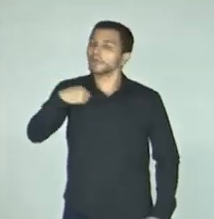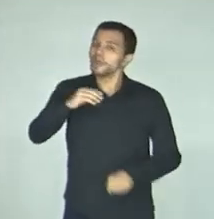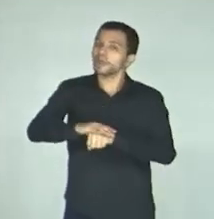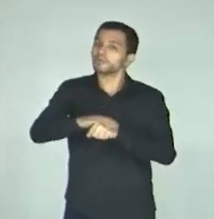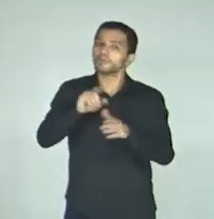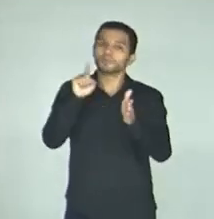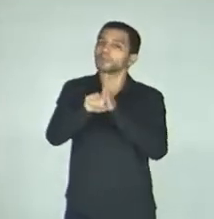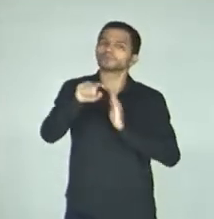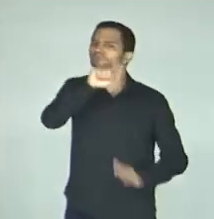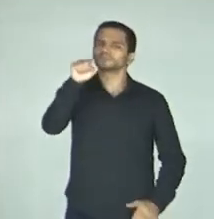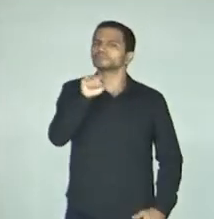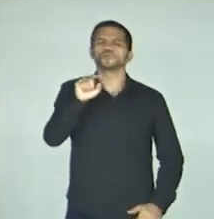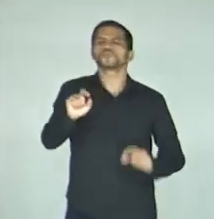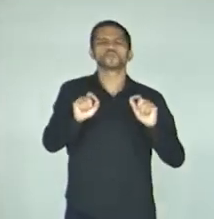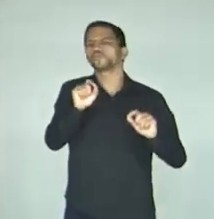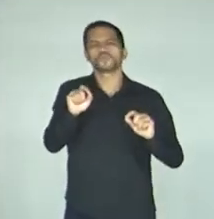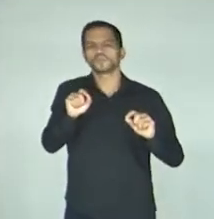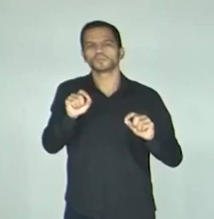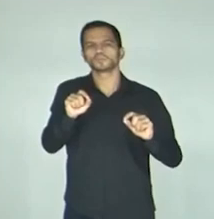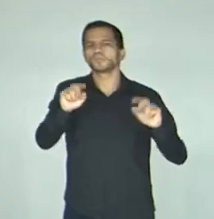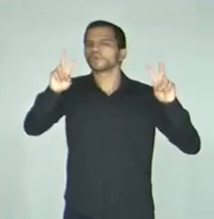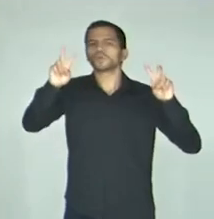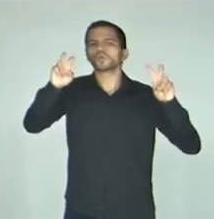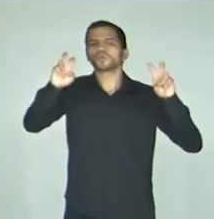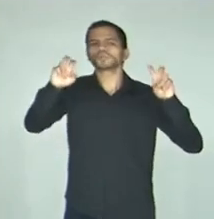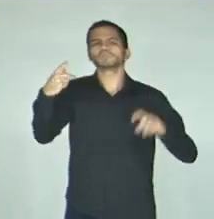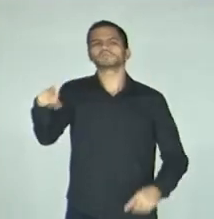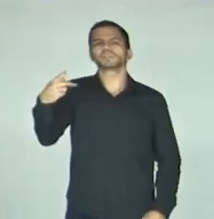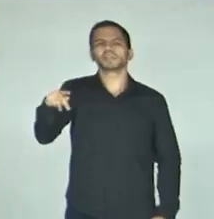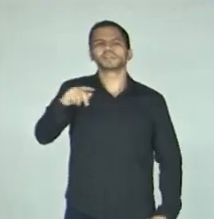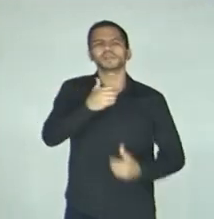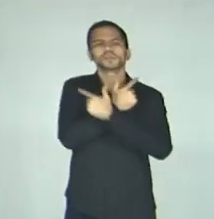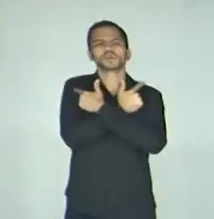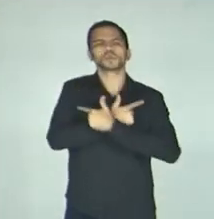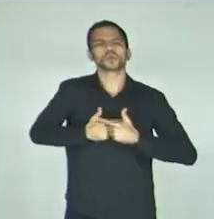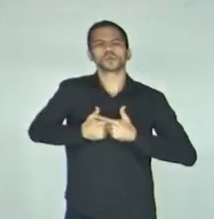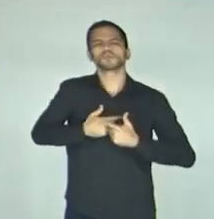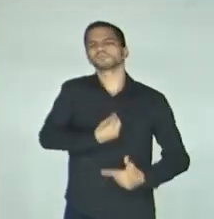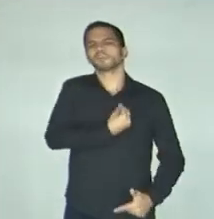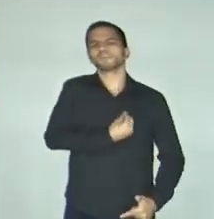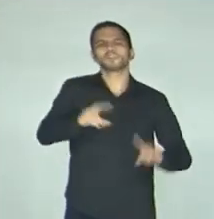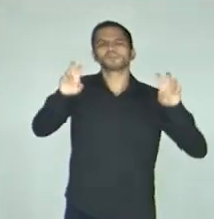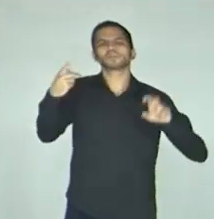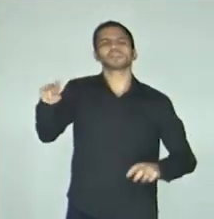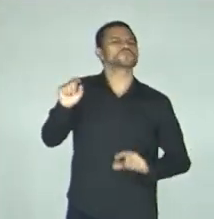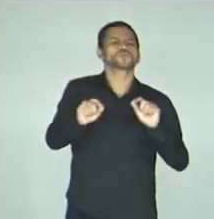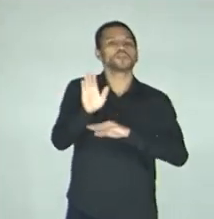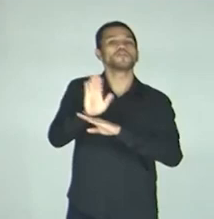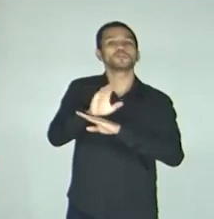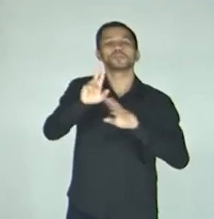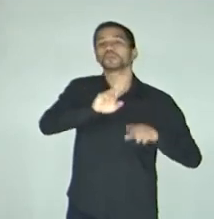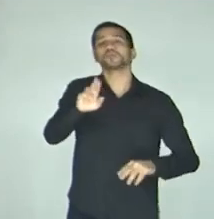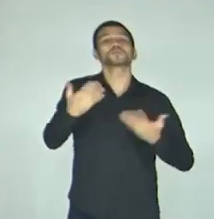hoje é em qual seria o tema da vida de ló Talvez o filme de ló poderia ser